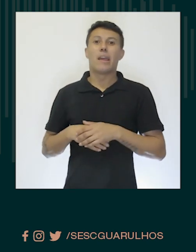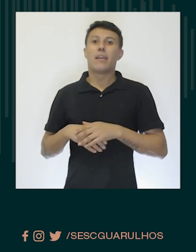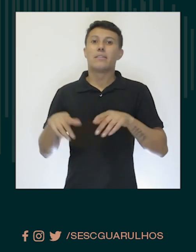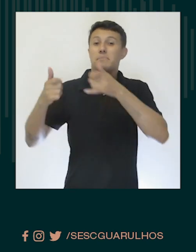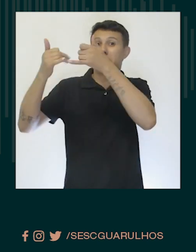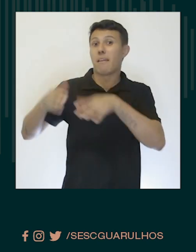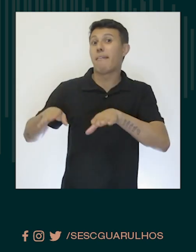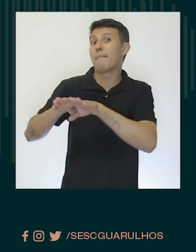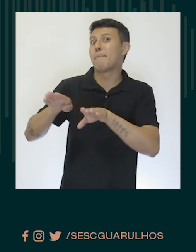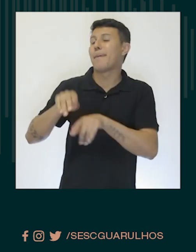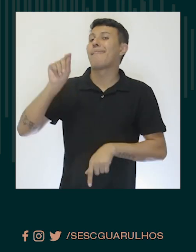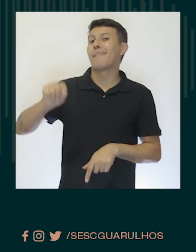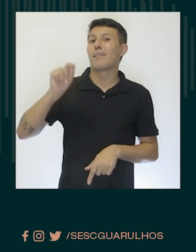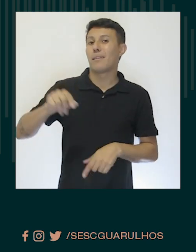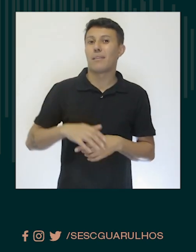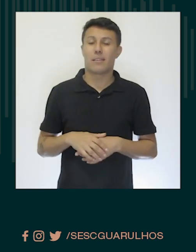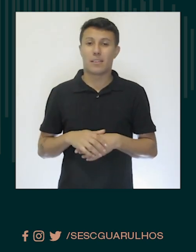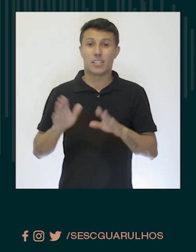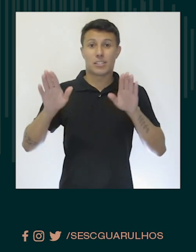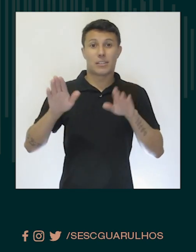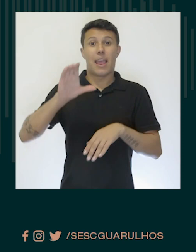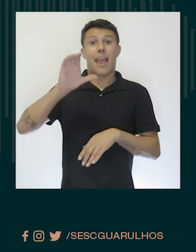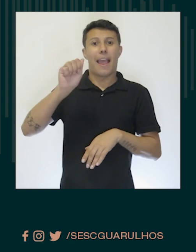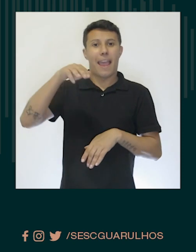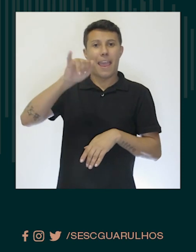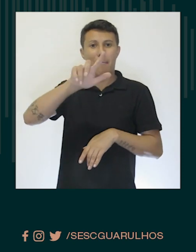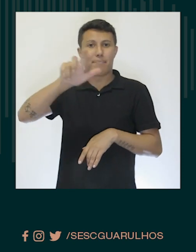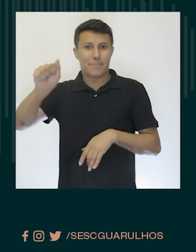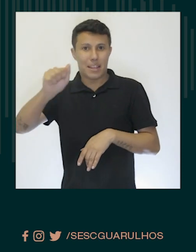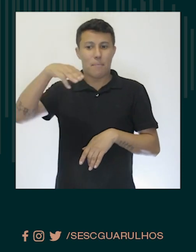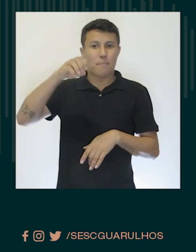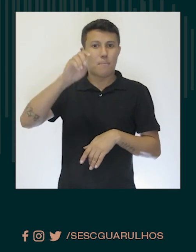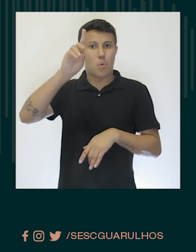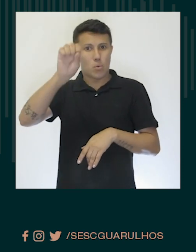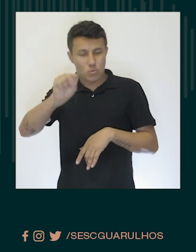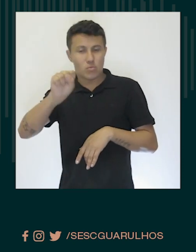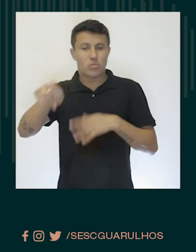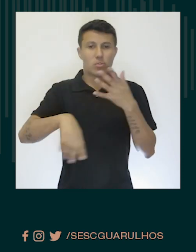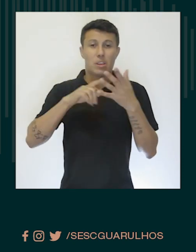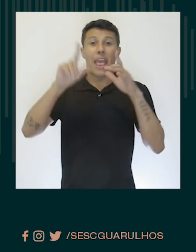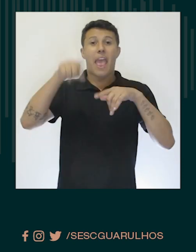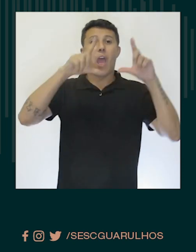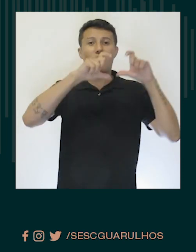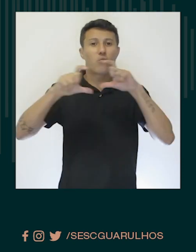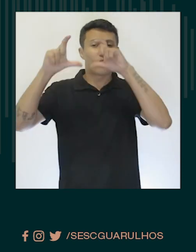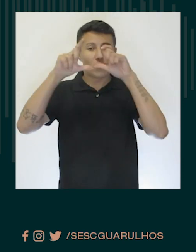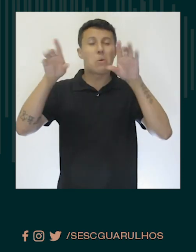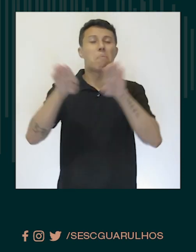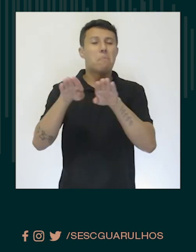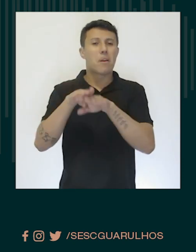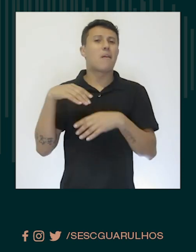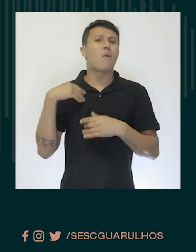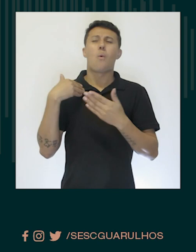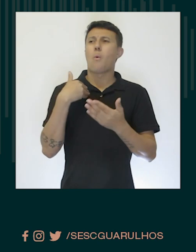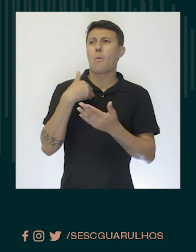como eu já falei, da Camila Rhodes, que também é a fotógrafa. Eu vou falar para conhecerem de novo o trabalho da